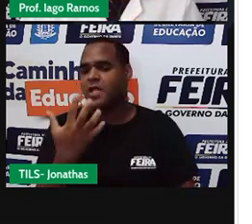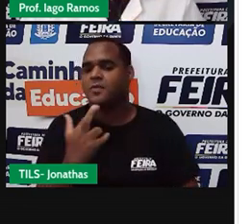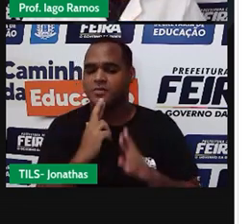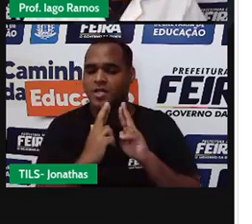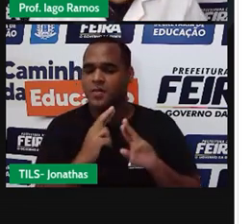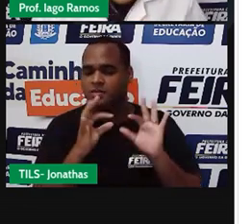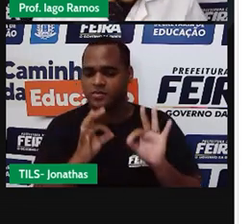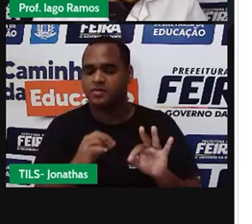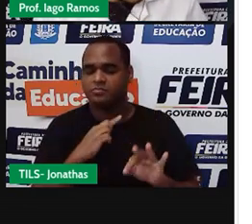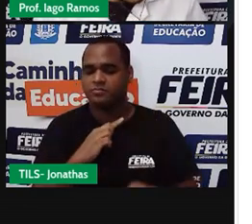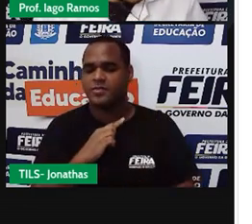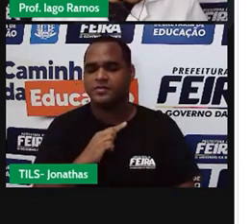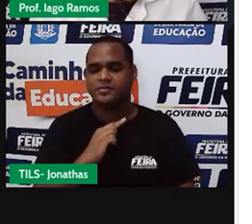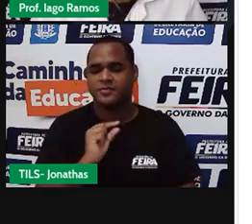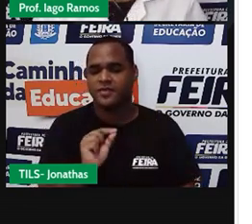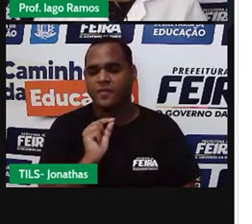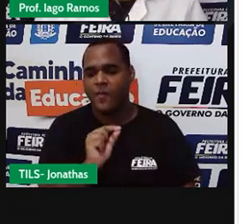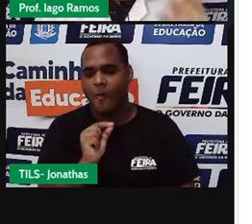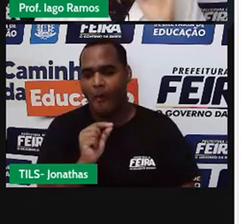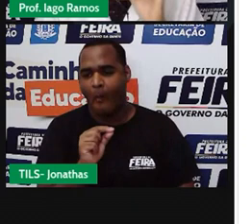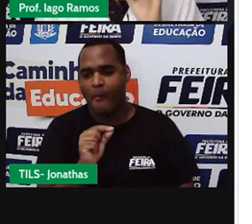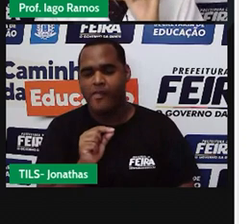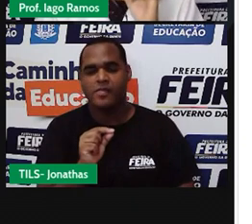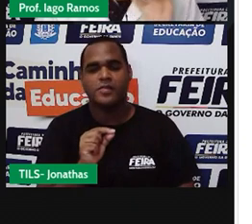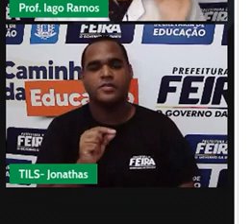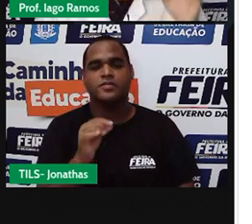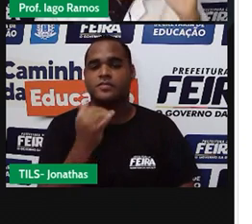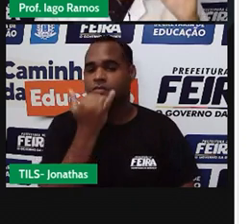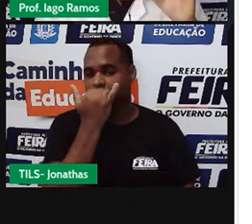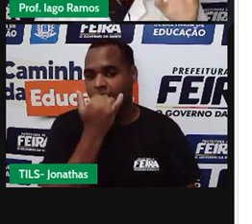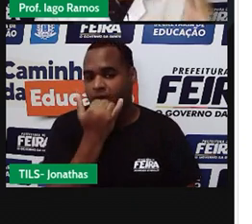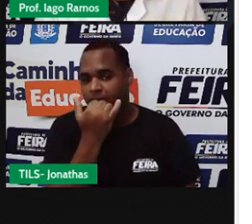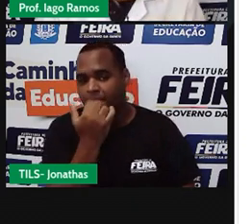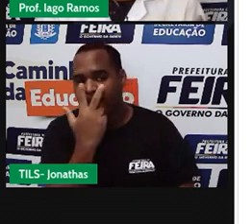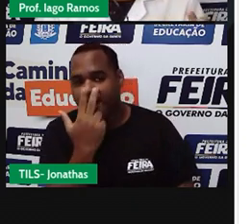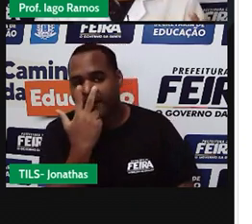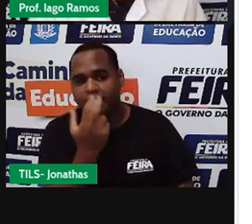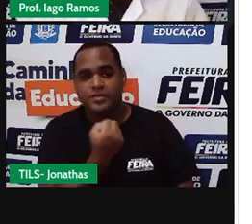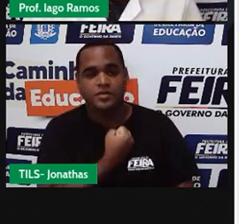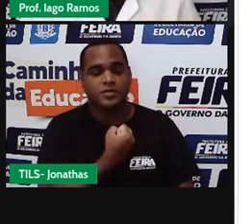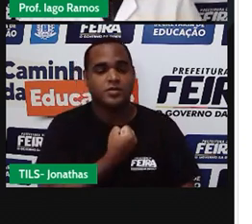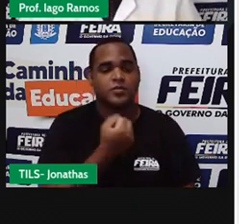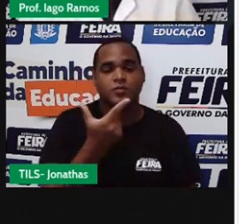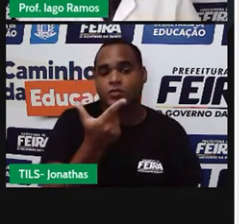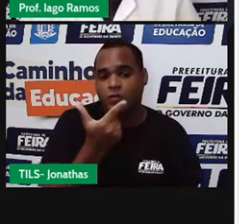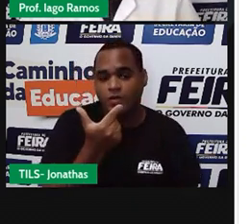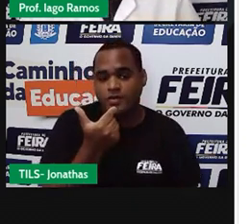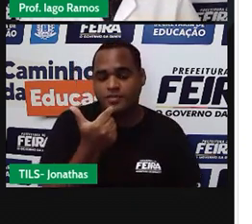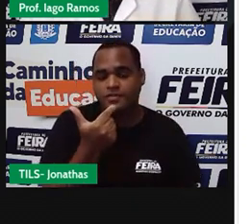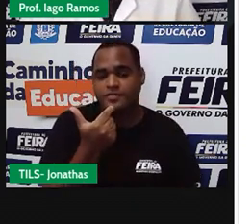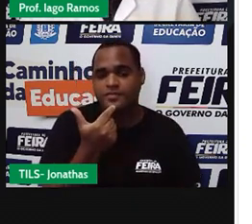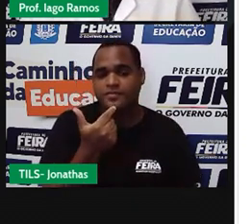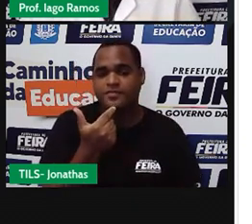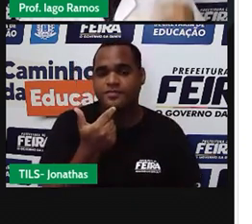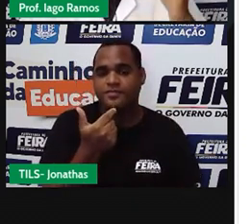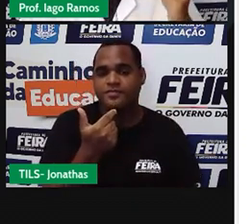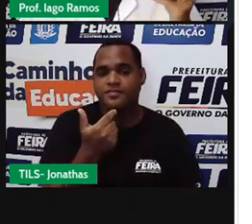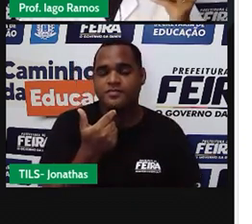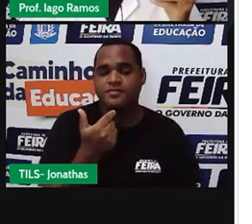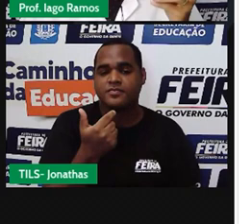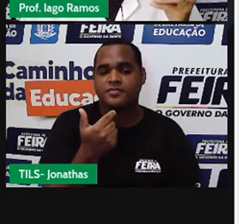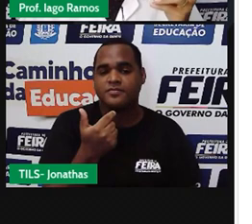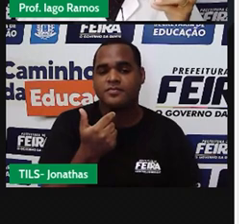a resposta que seria 12 a 12 12